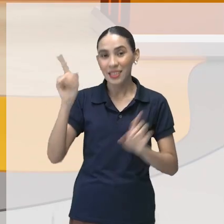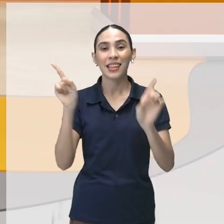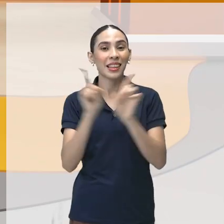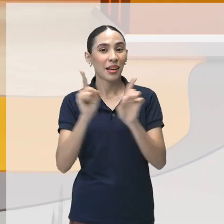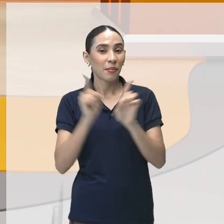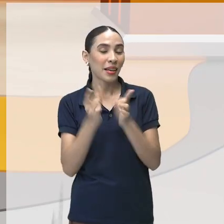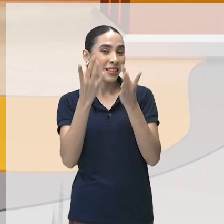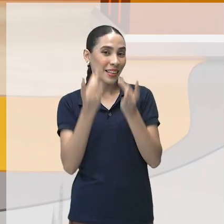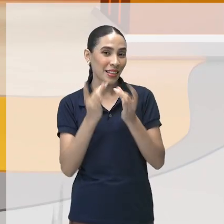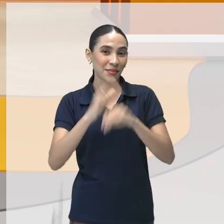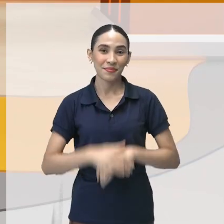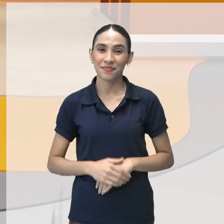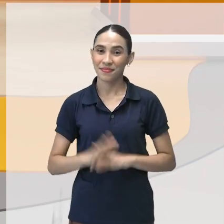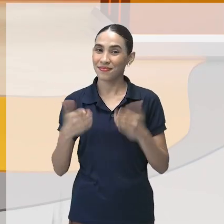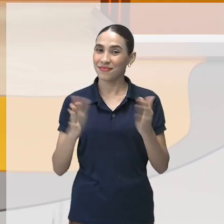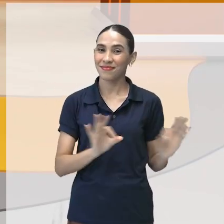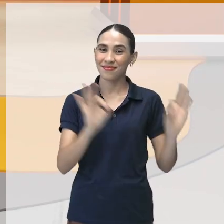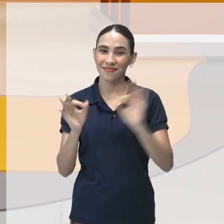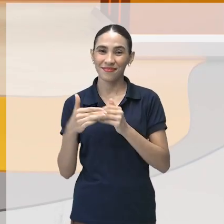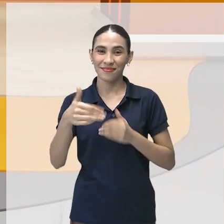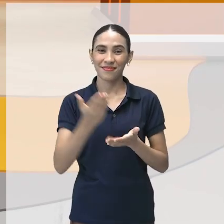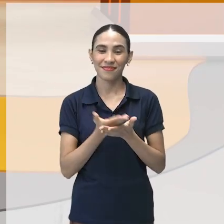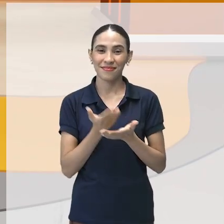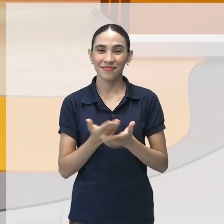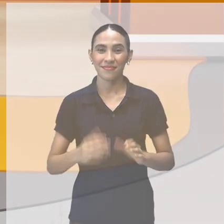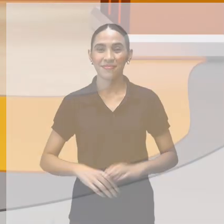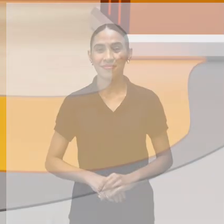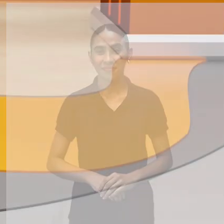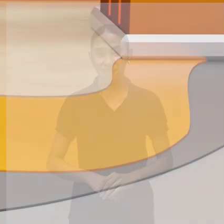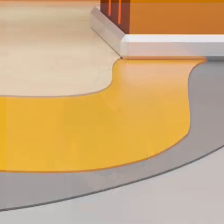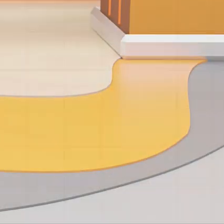bem como o seu detalhamento, a gente vai de conteúdo.